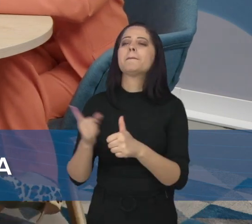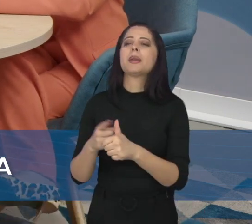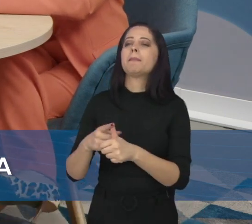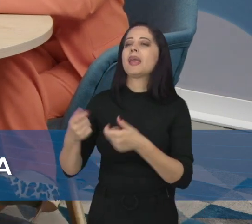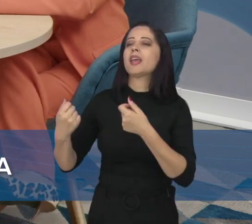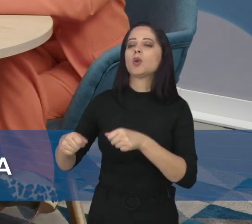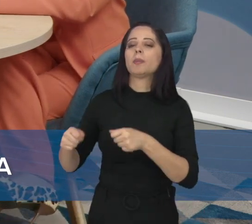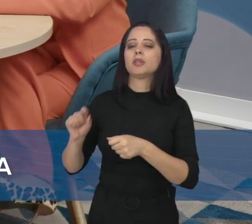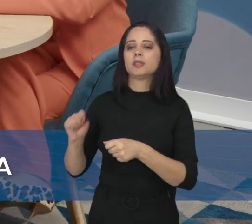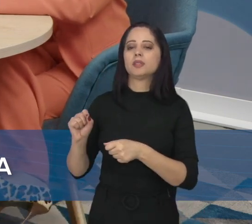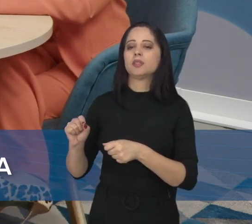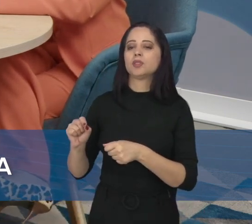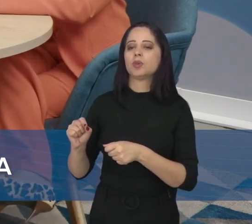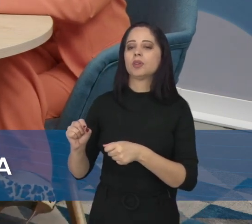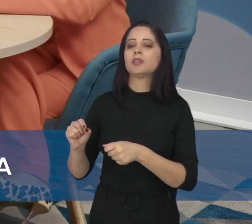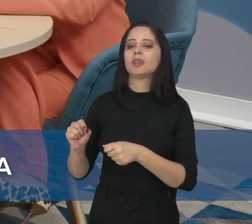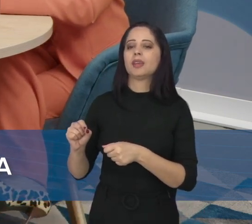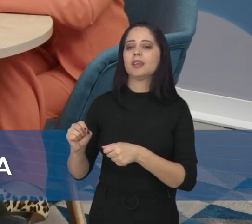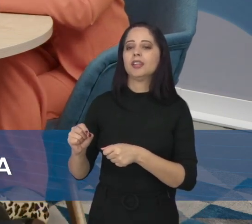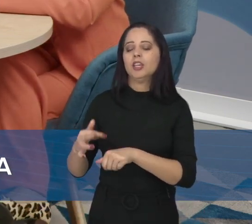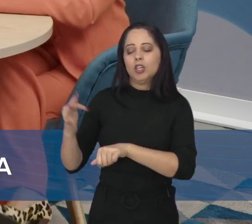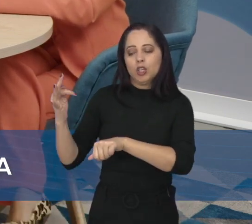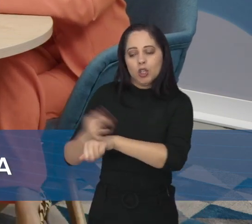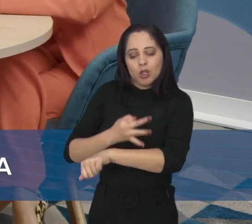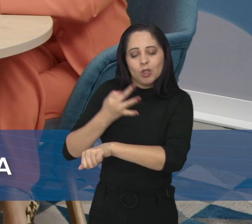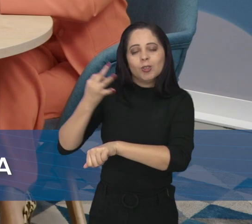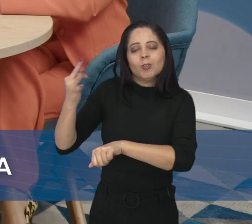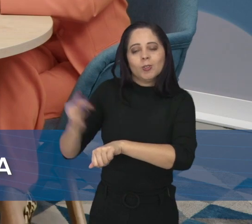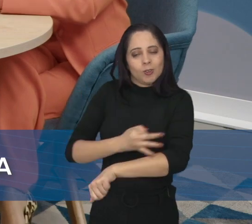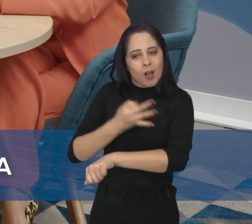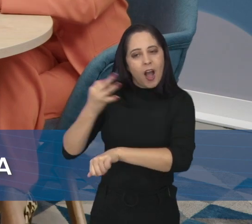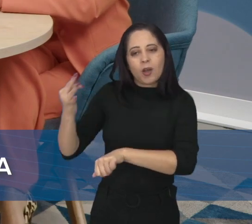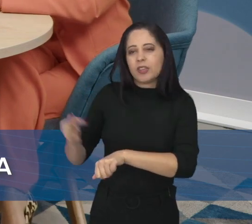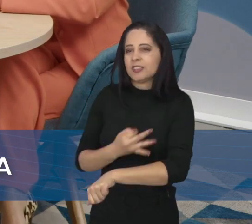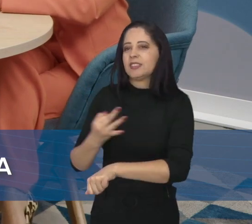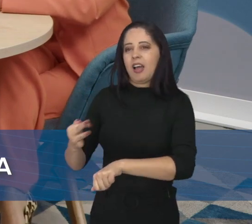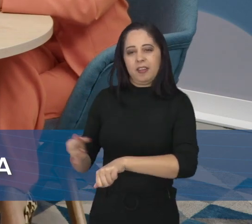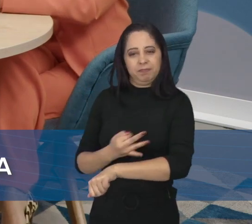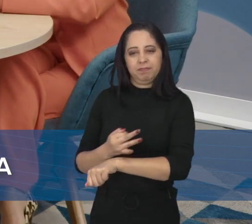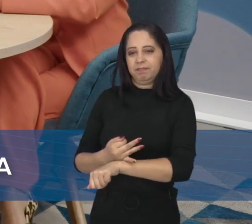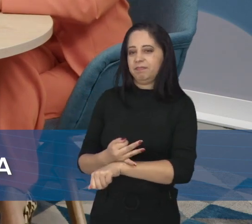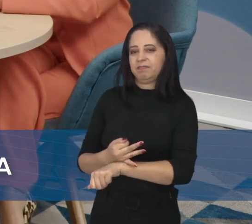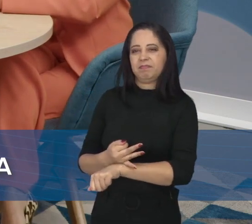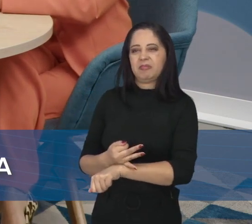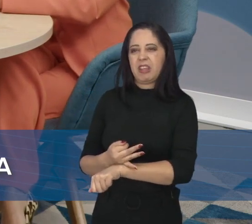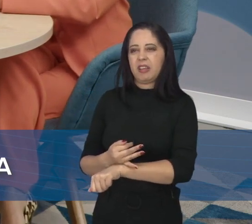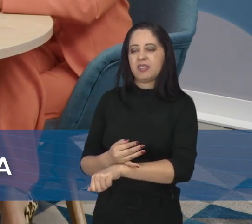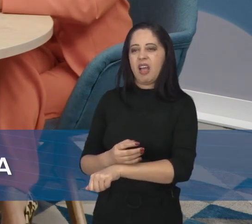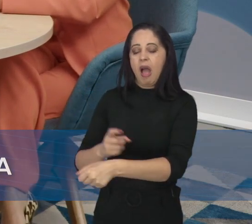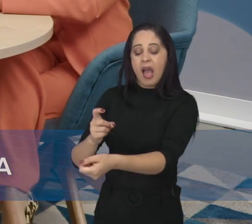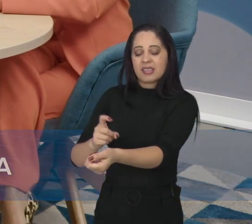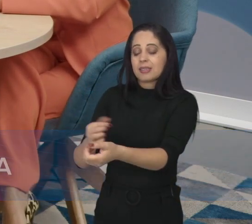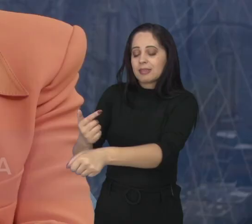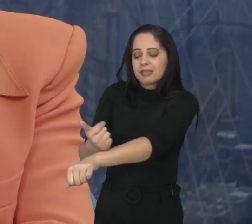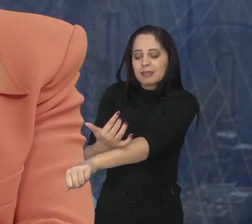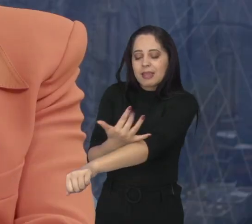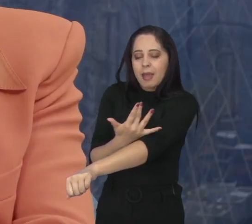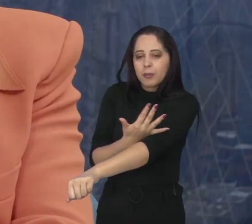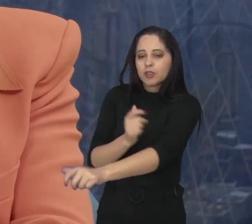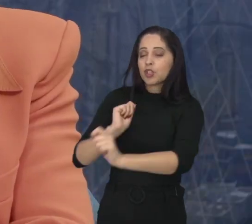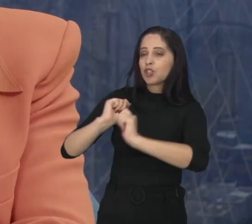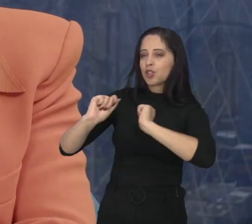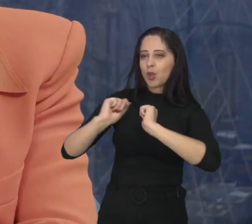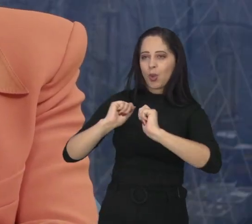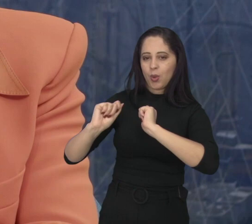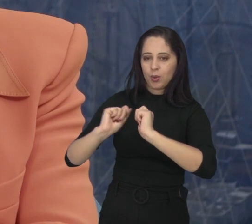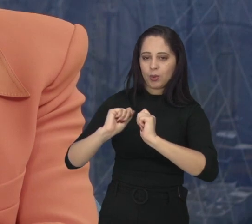gente precisa é aguentar o preconceito, suportar quando ele acontecer, Sim. Não se deixar levar por ele, não se mover por ele, não ser